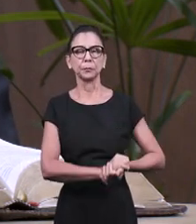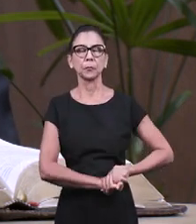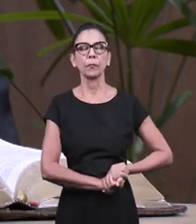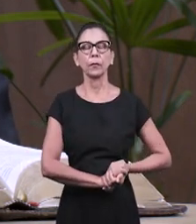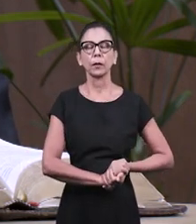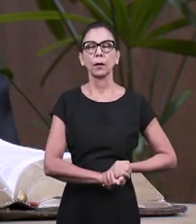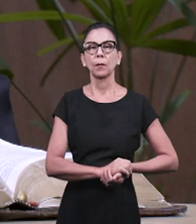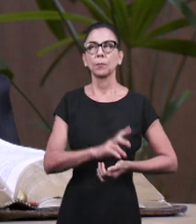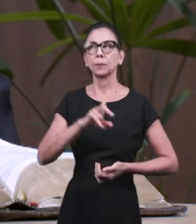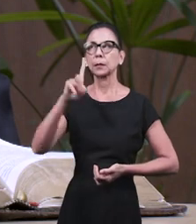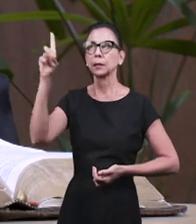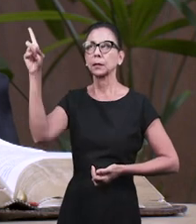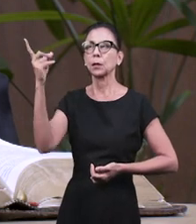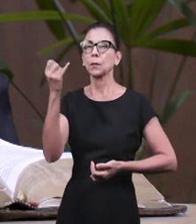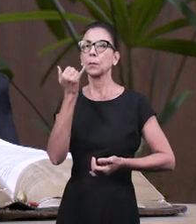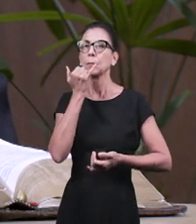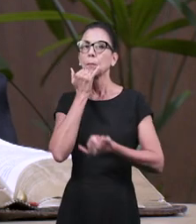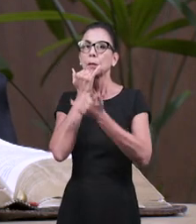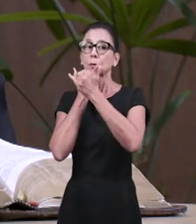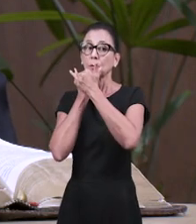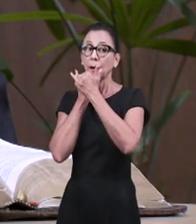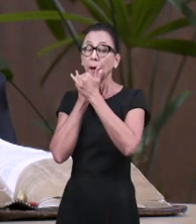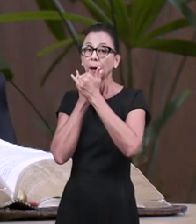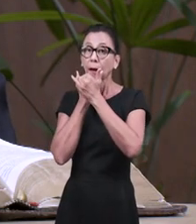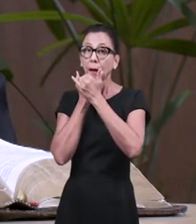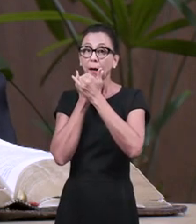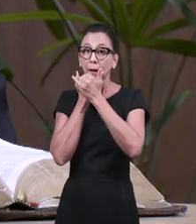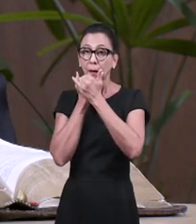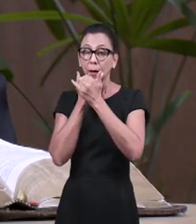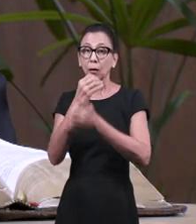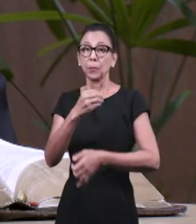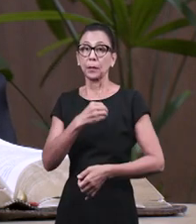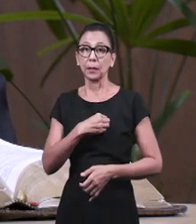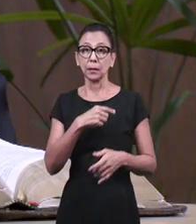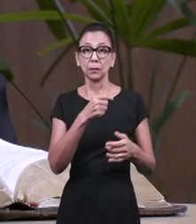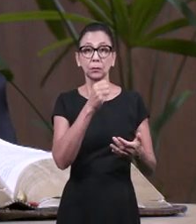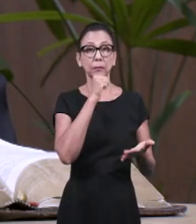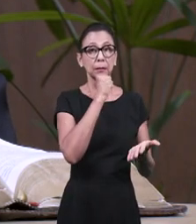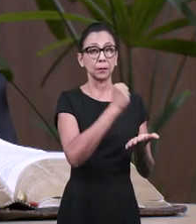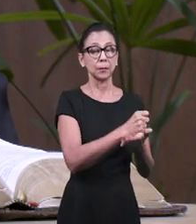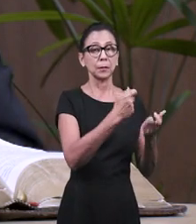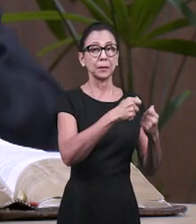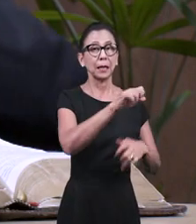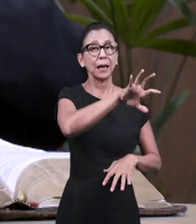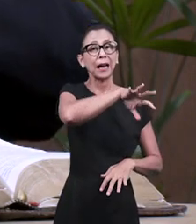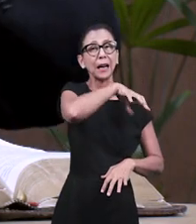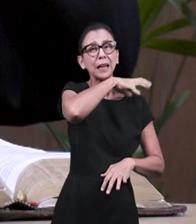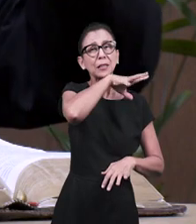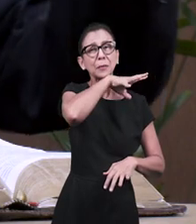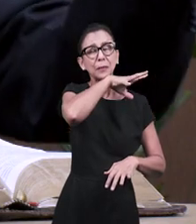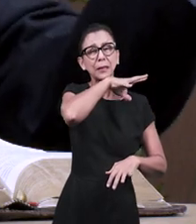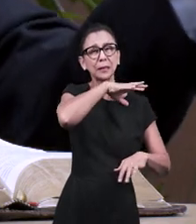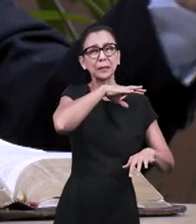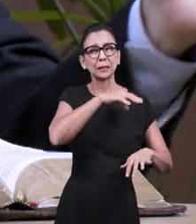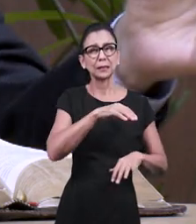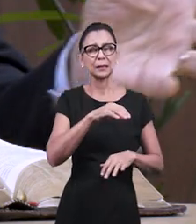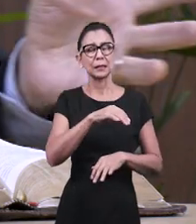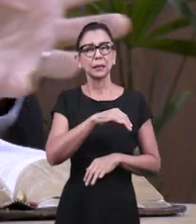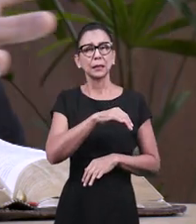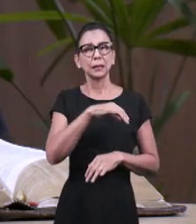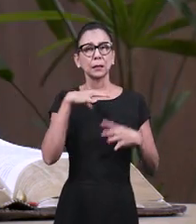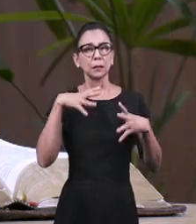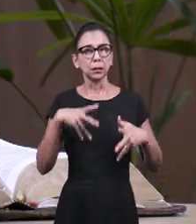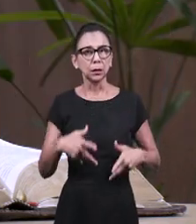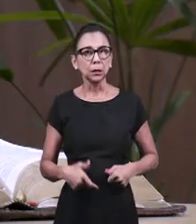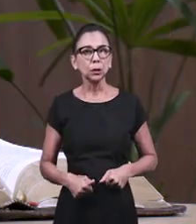perdão dos pecados. Mas Jesus, com um único sacrifício, perdoou todos os pecados. Então, a multidão dos sacrifícios